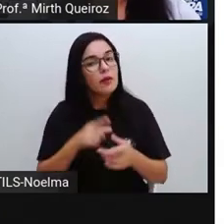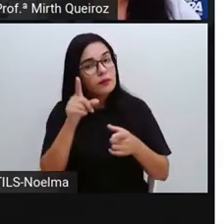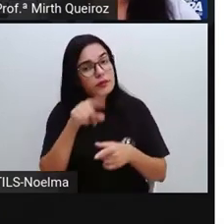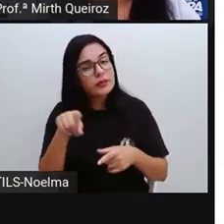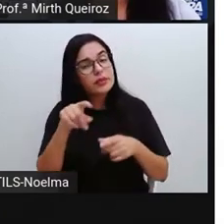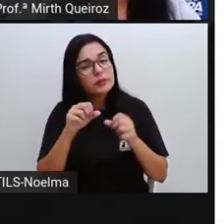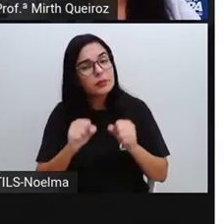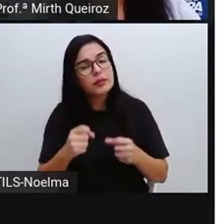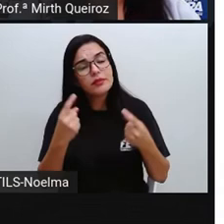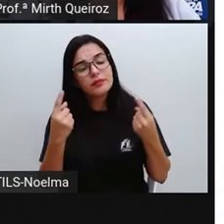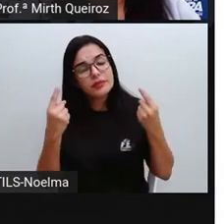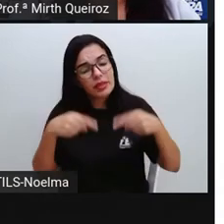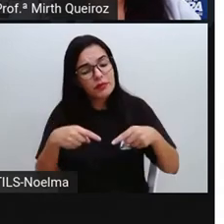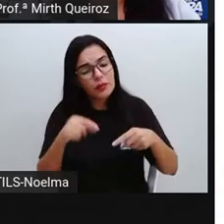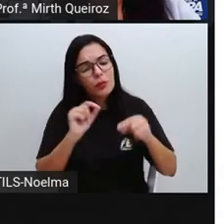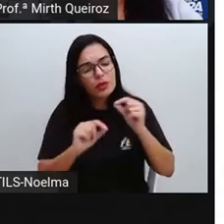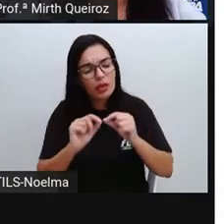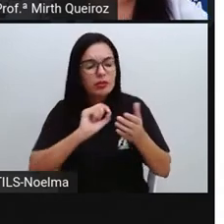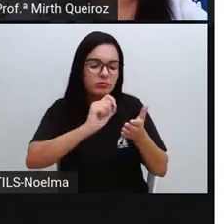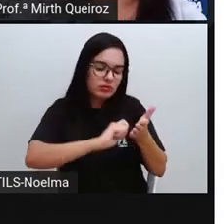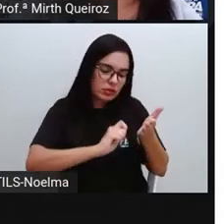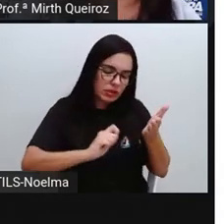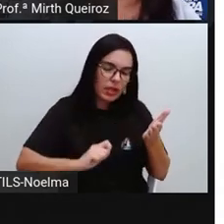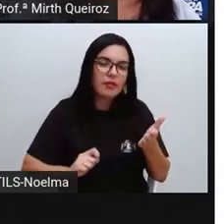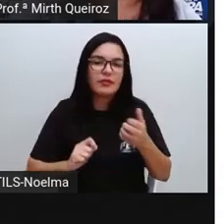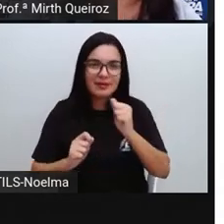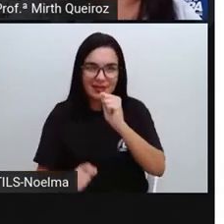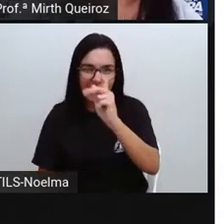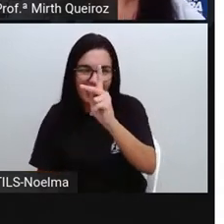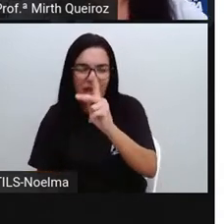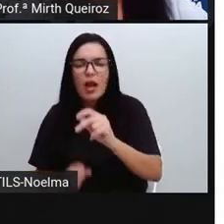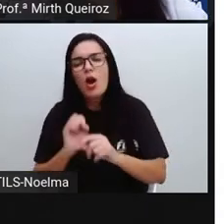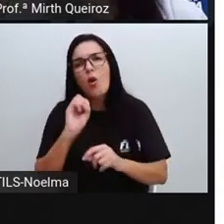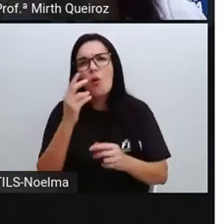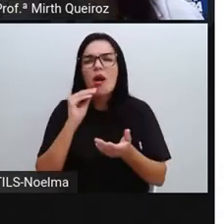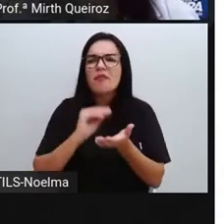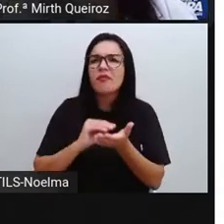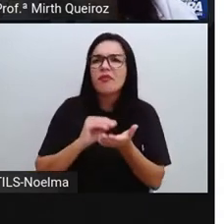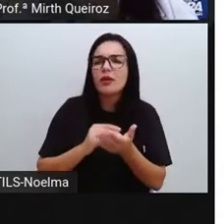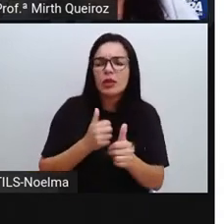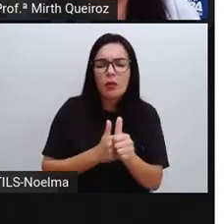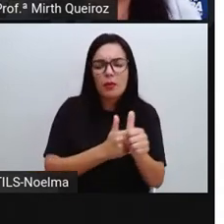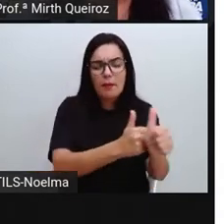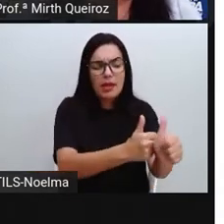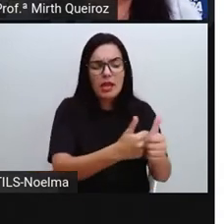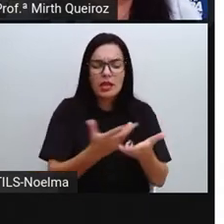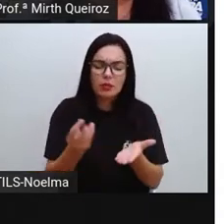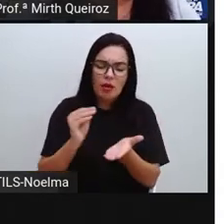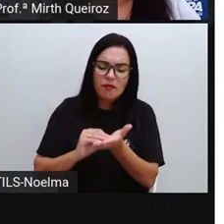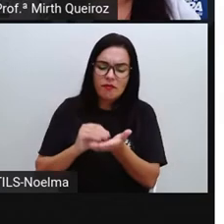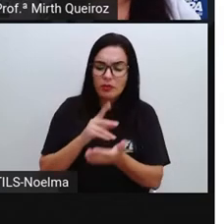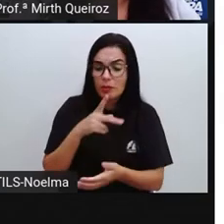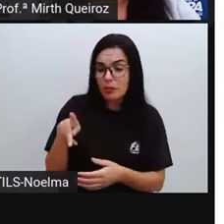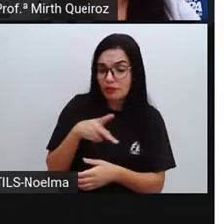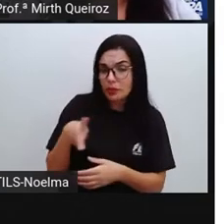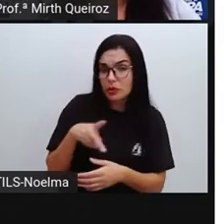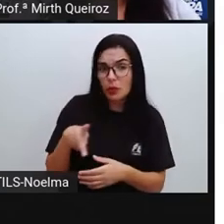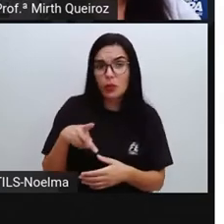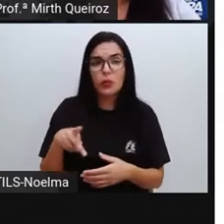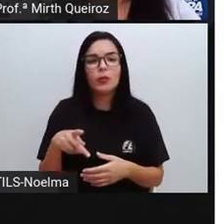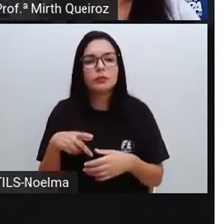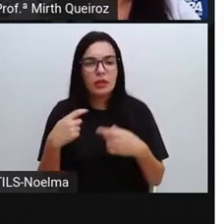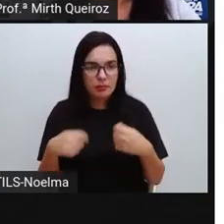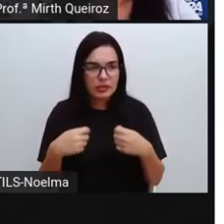falar sobre os desafios que vocês tiveram em relação a isso, falta de acompanhamento, faltou professor. Fale sobre os desafios